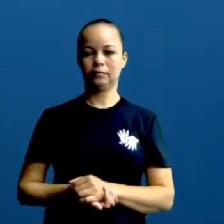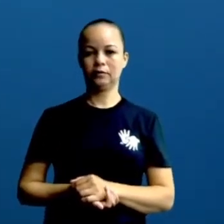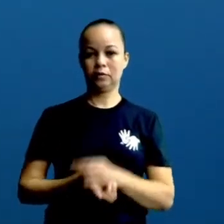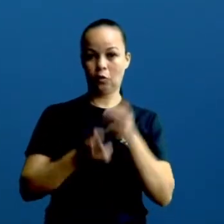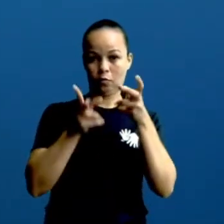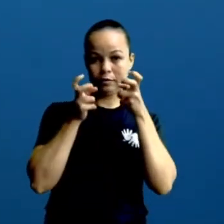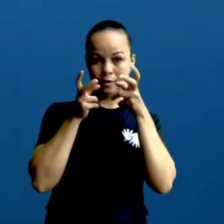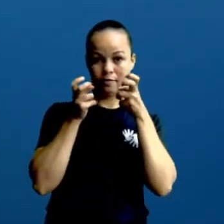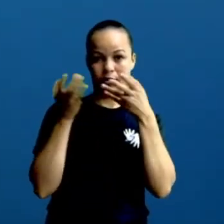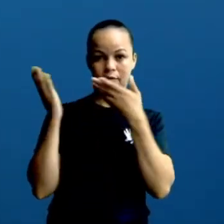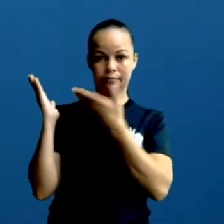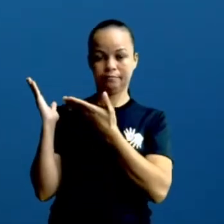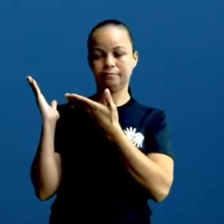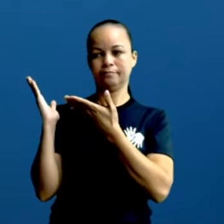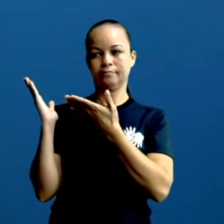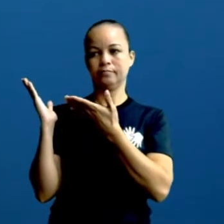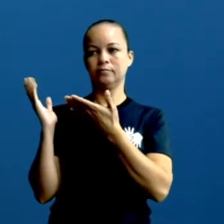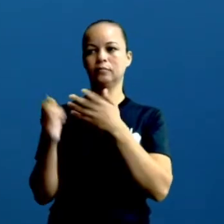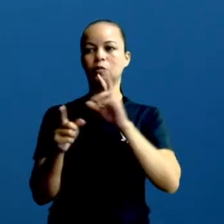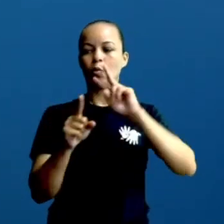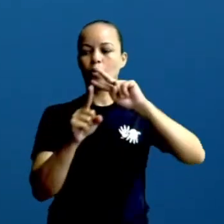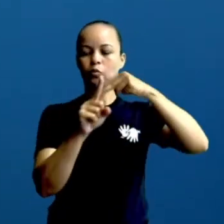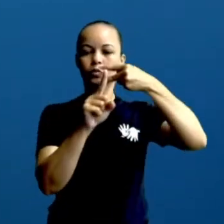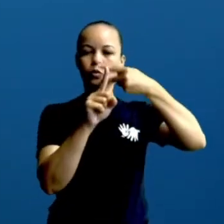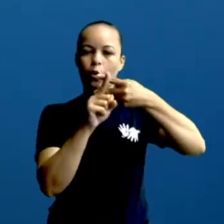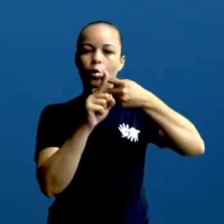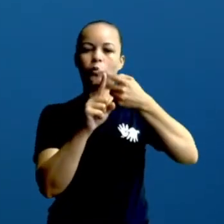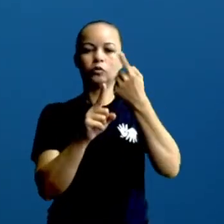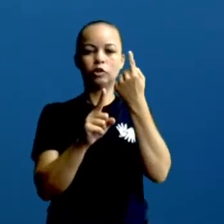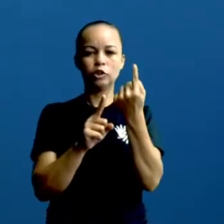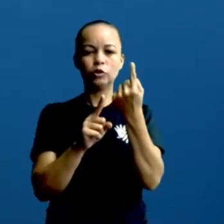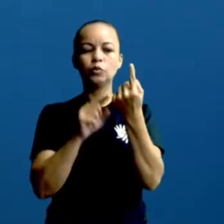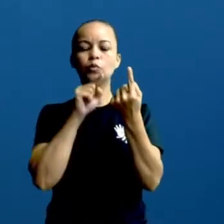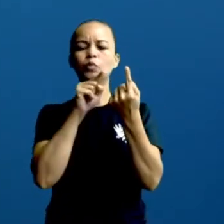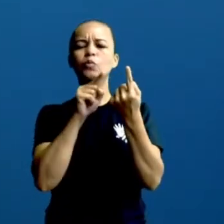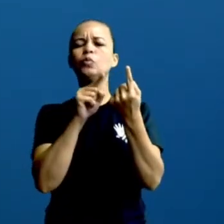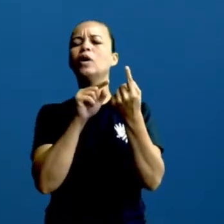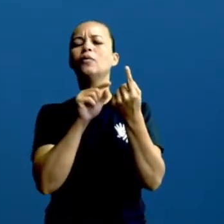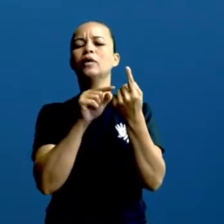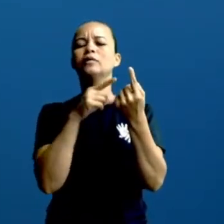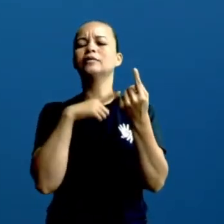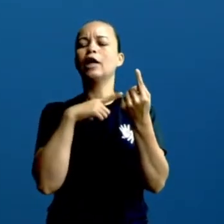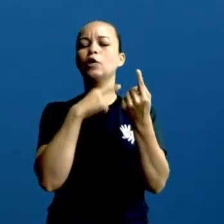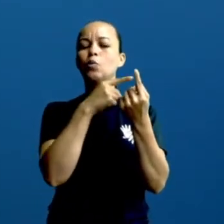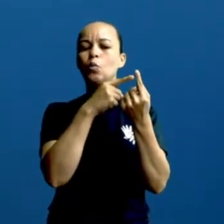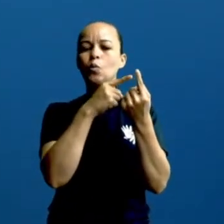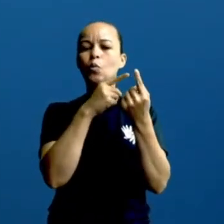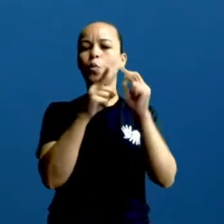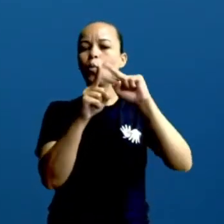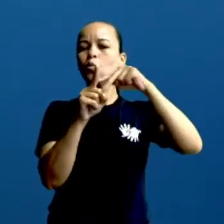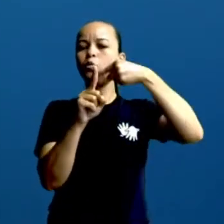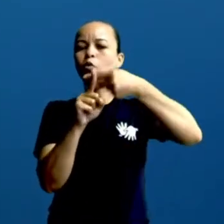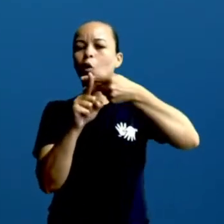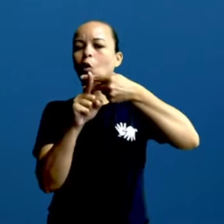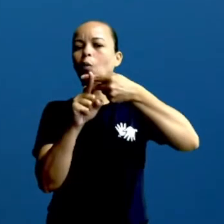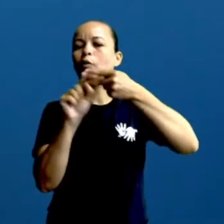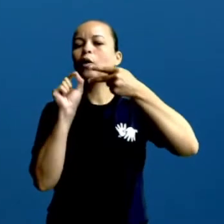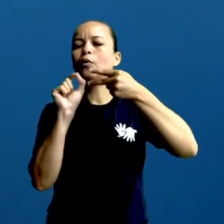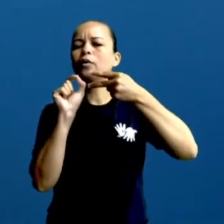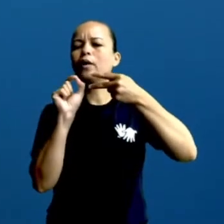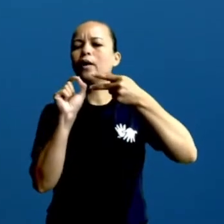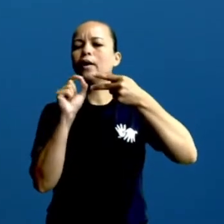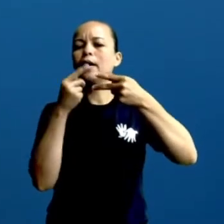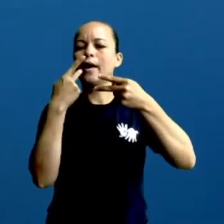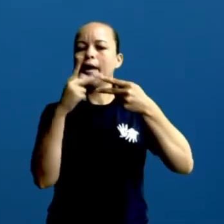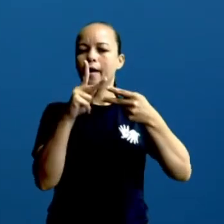então olha aqui ó o dobro de um então se eu tenho um o dobro